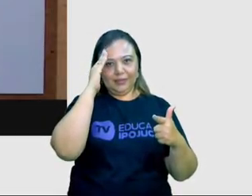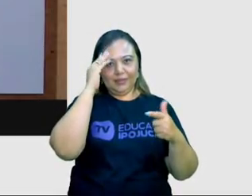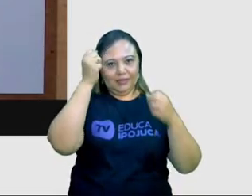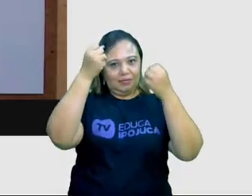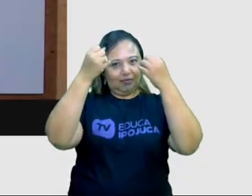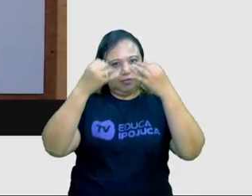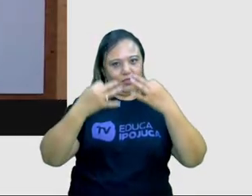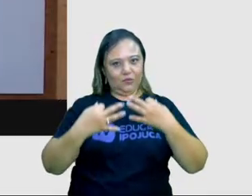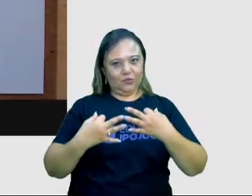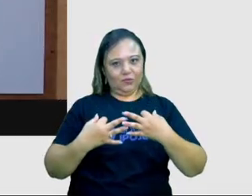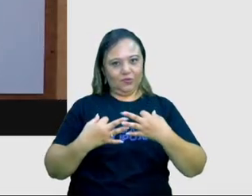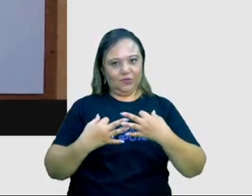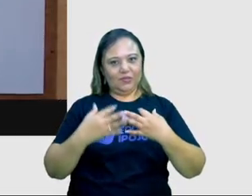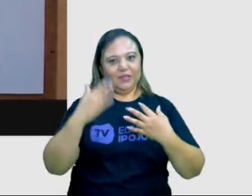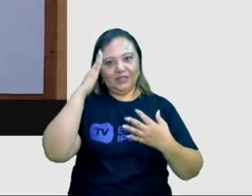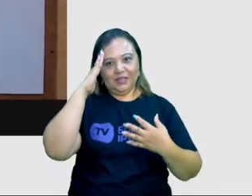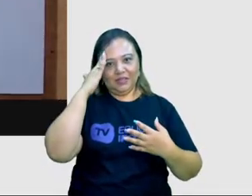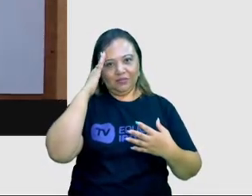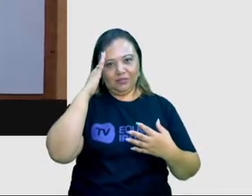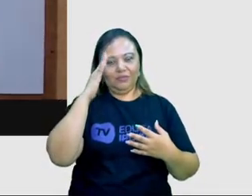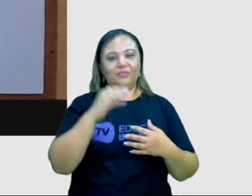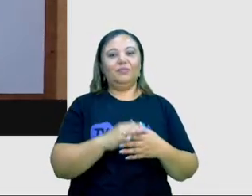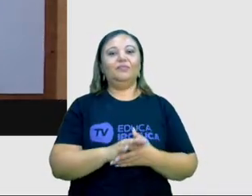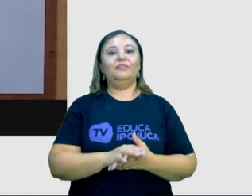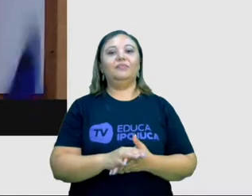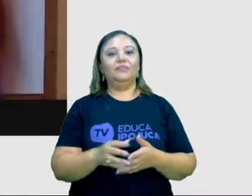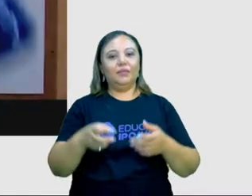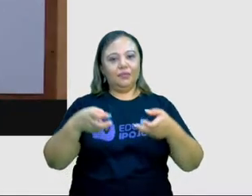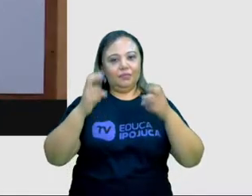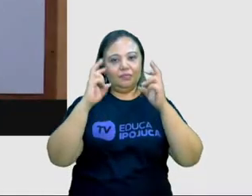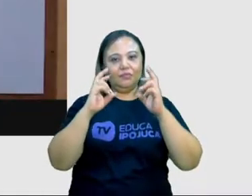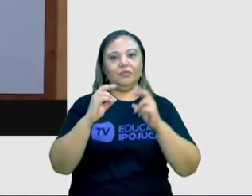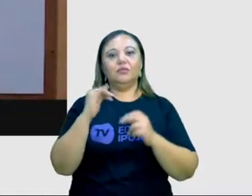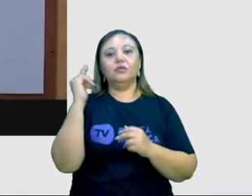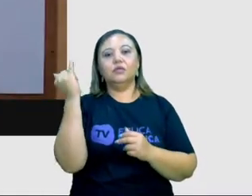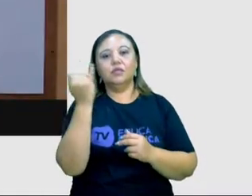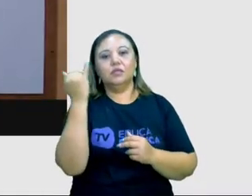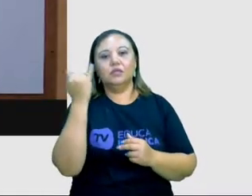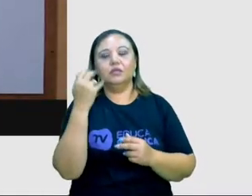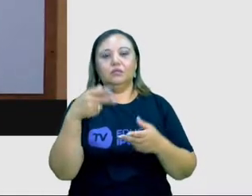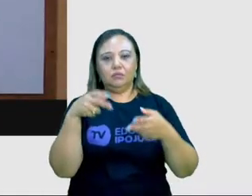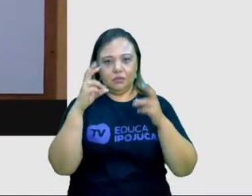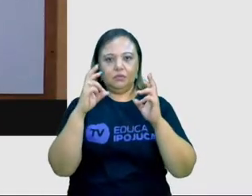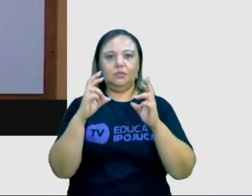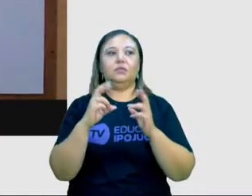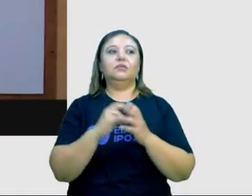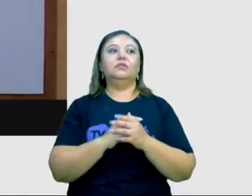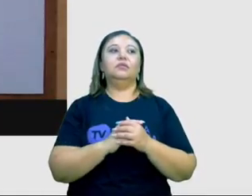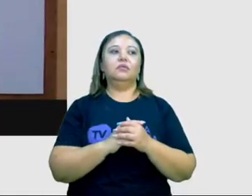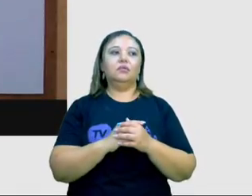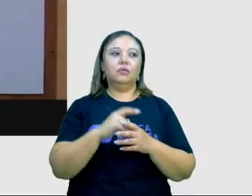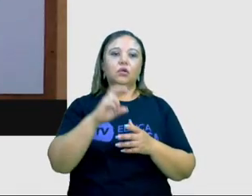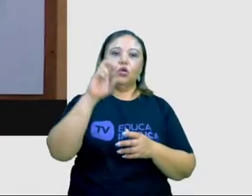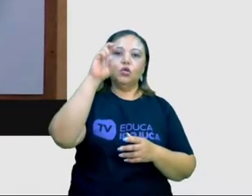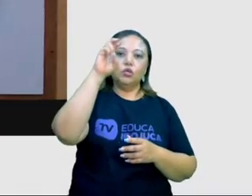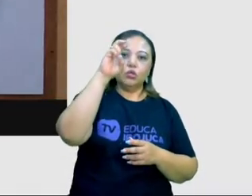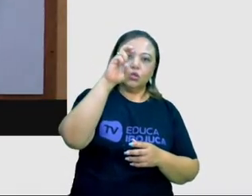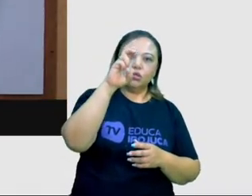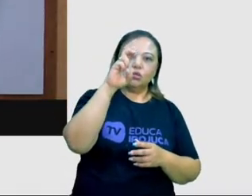não é verdade? É interessante você perceber que isso aí também significa que